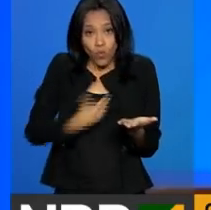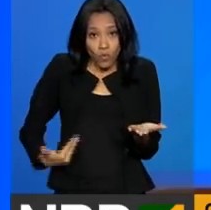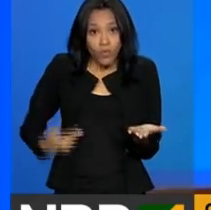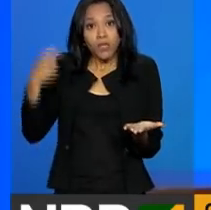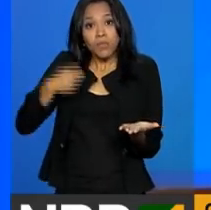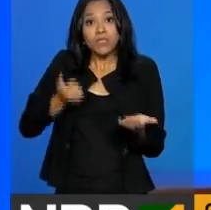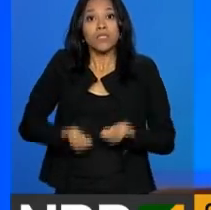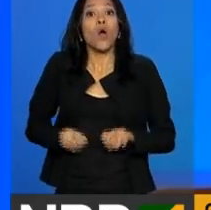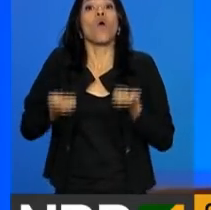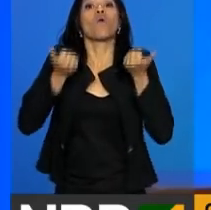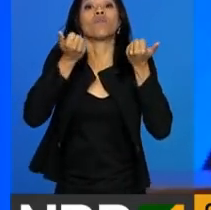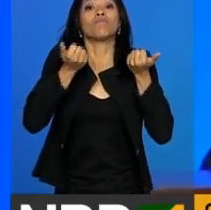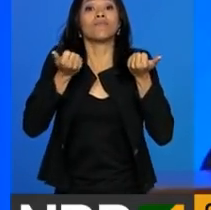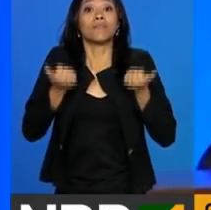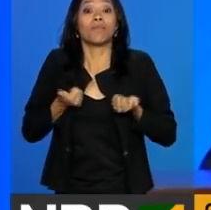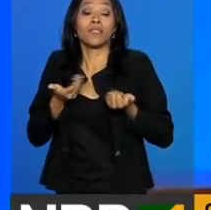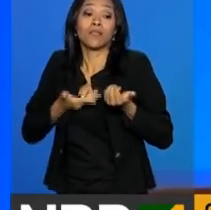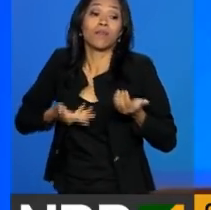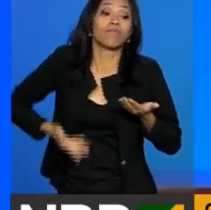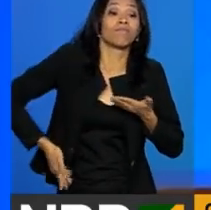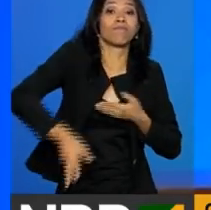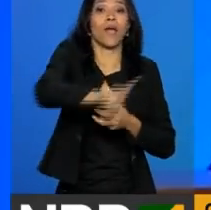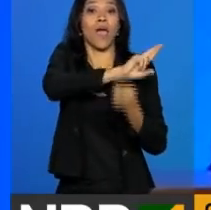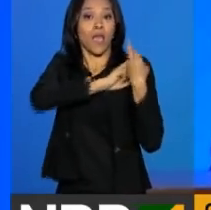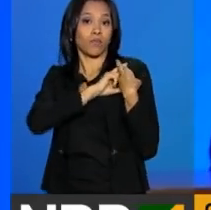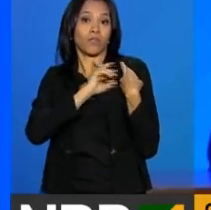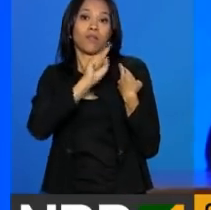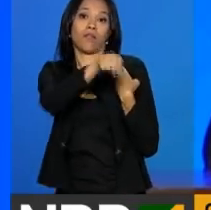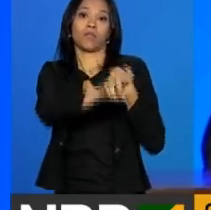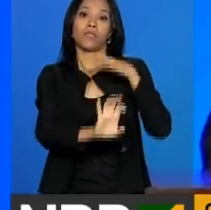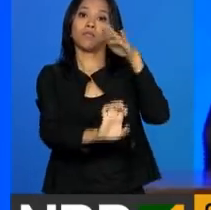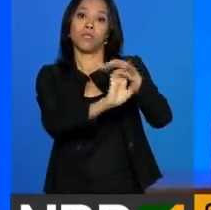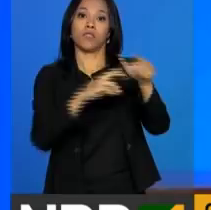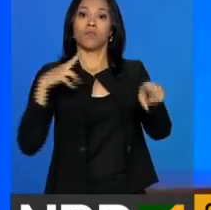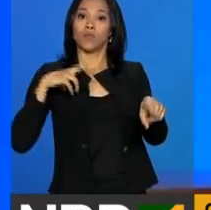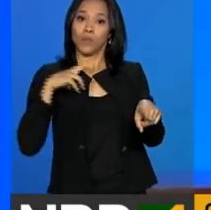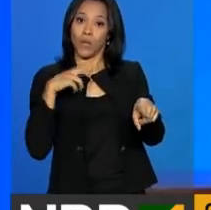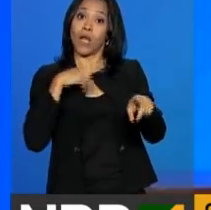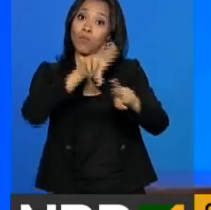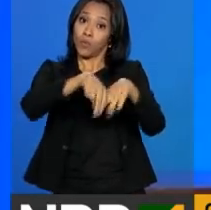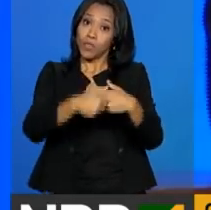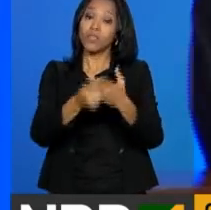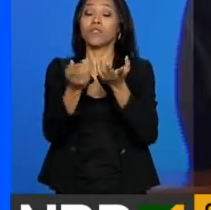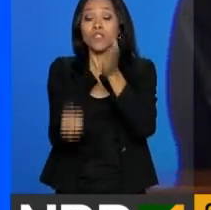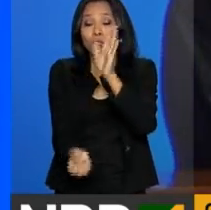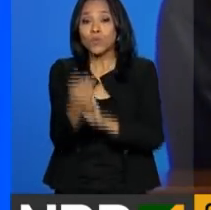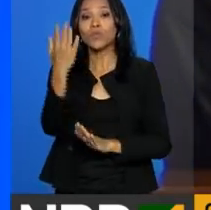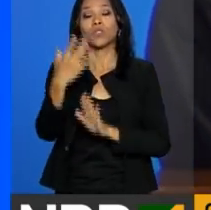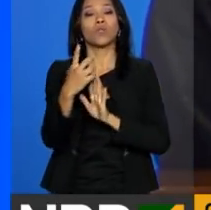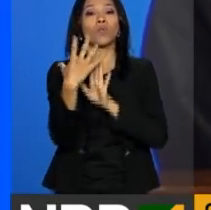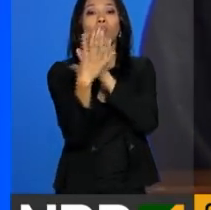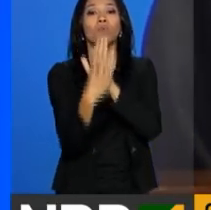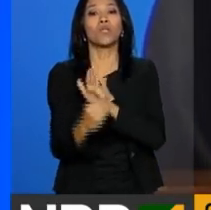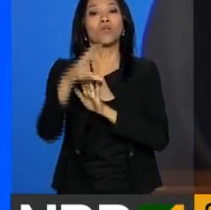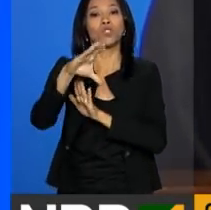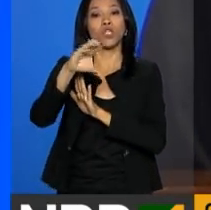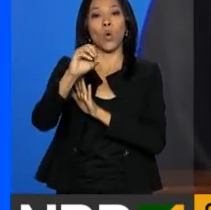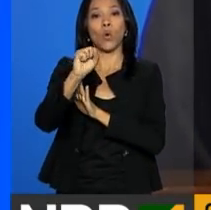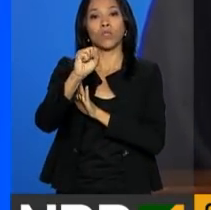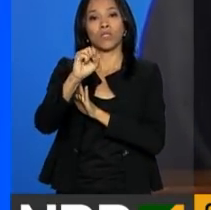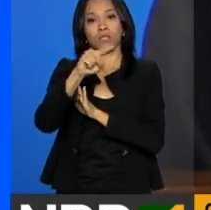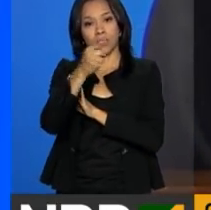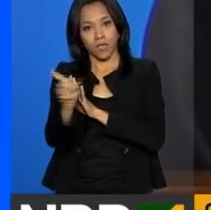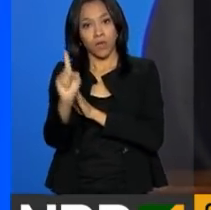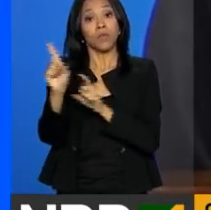para a iniciativa privada e daí que começou um novo passo que as chamadas concessões e autorizações e até as privatizações